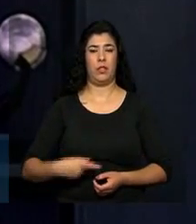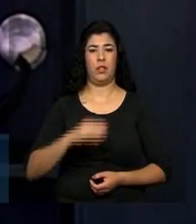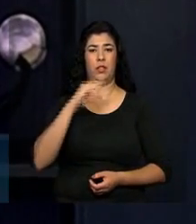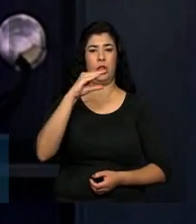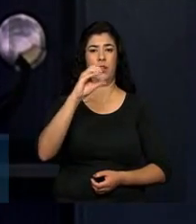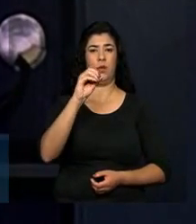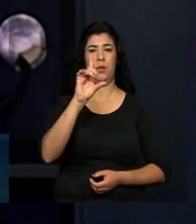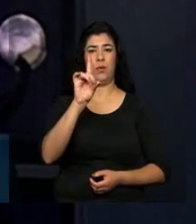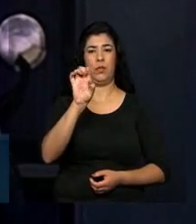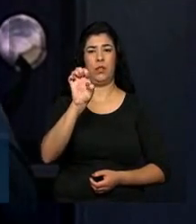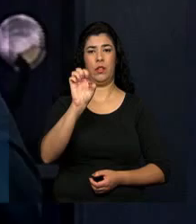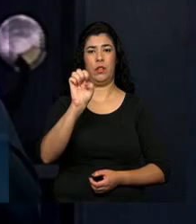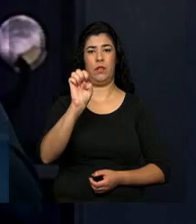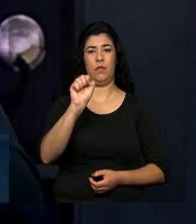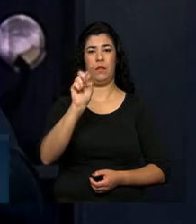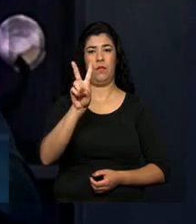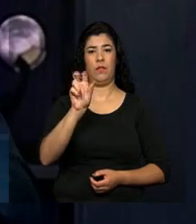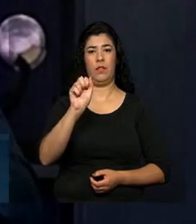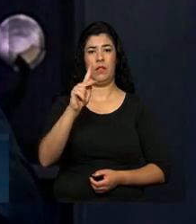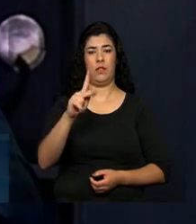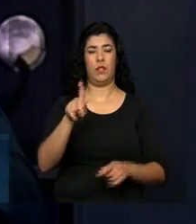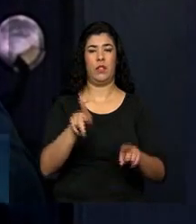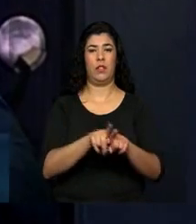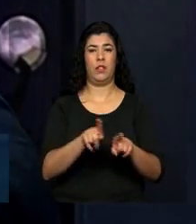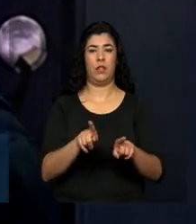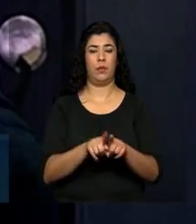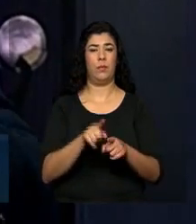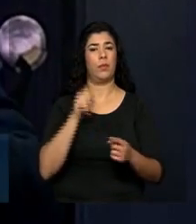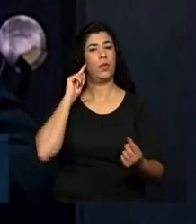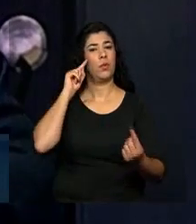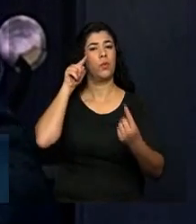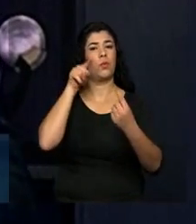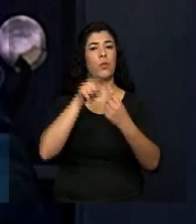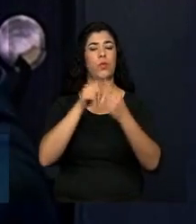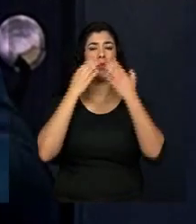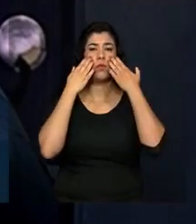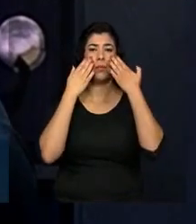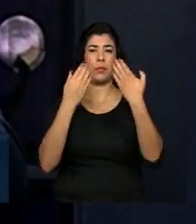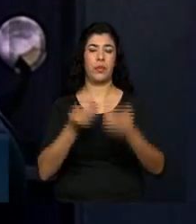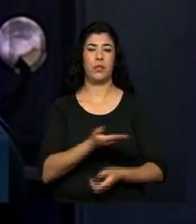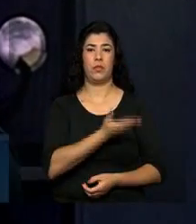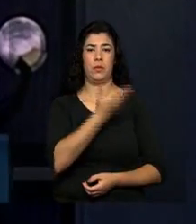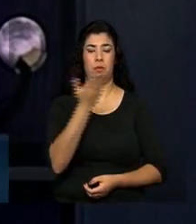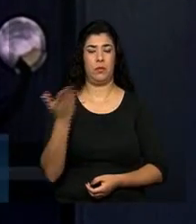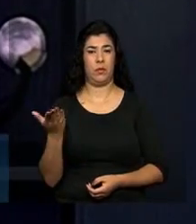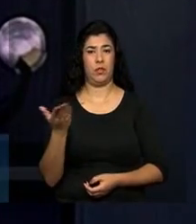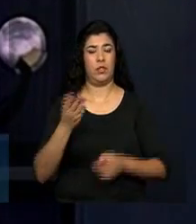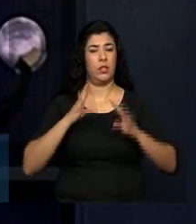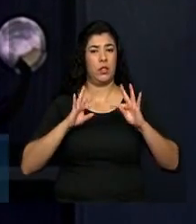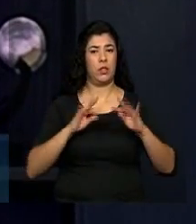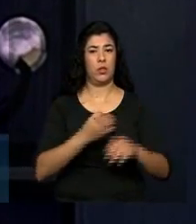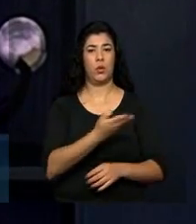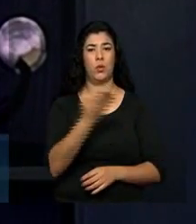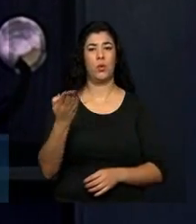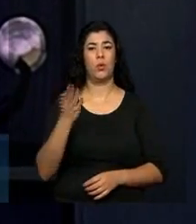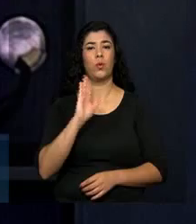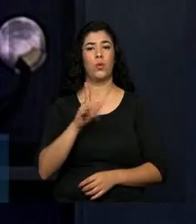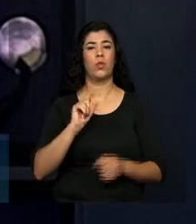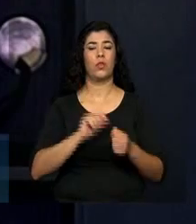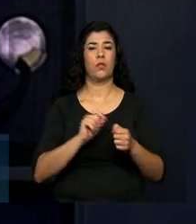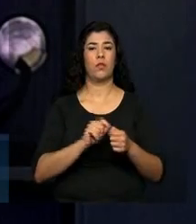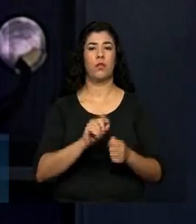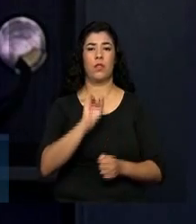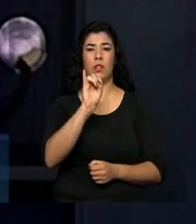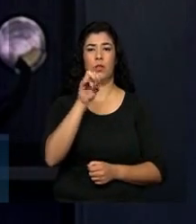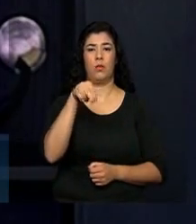vais aqui conosco também nosso objetivo aqui é fazer uma apresentação para vocês de todos os investimentos